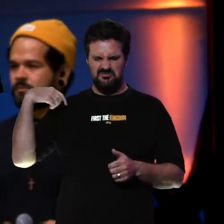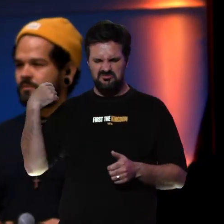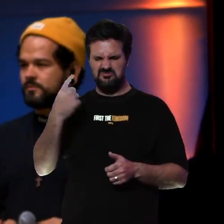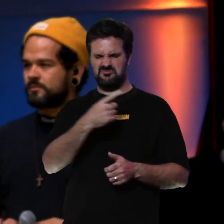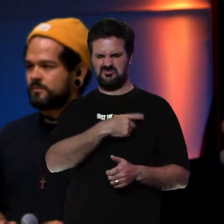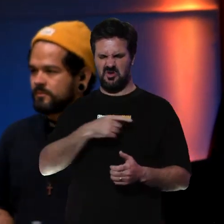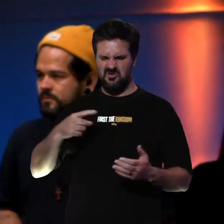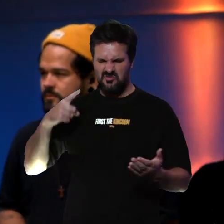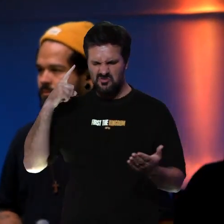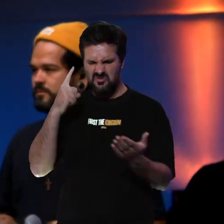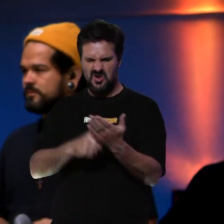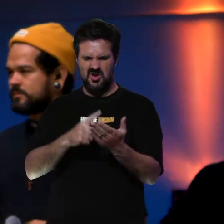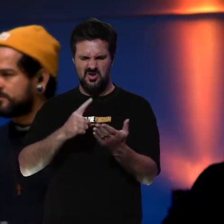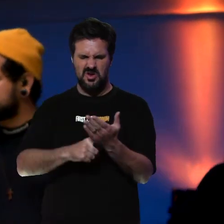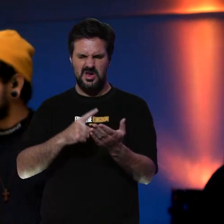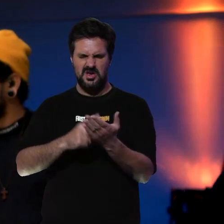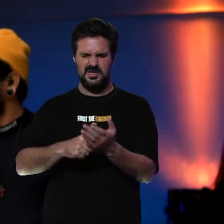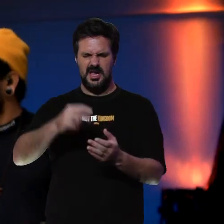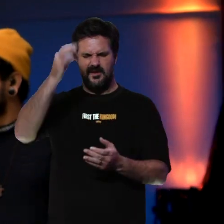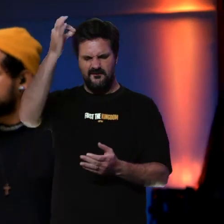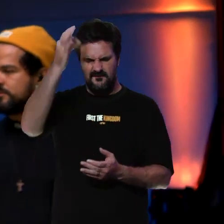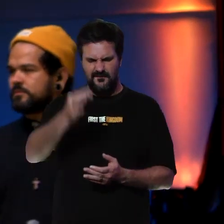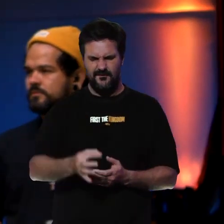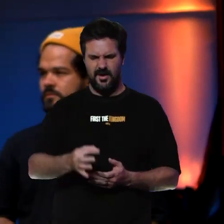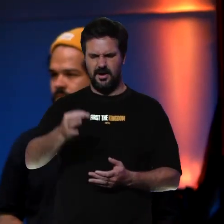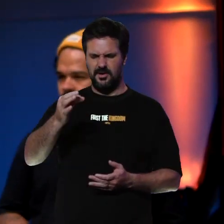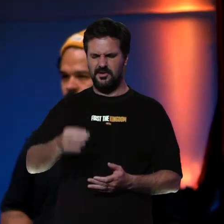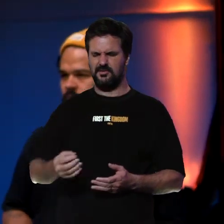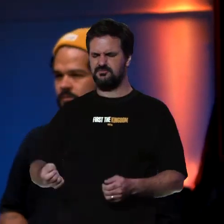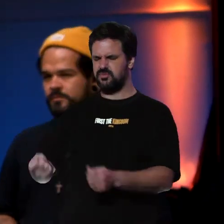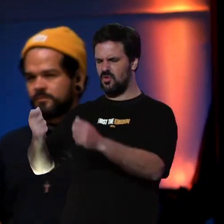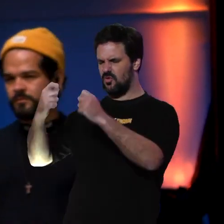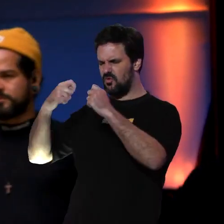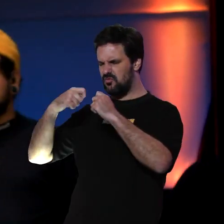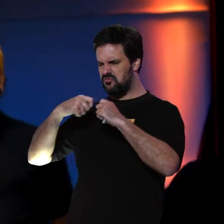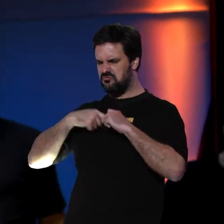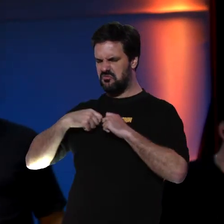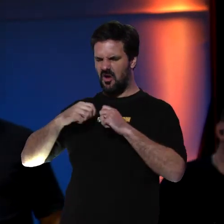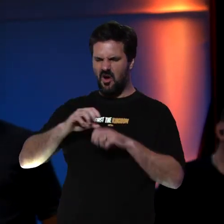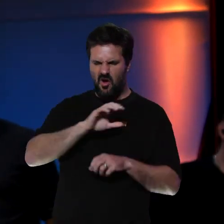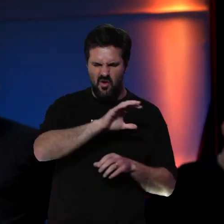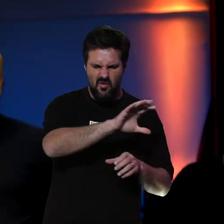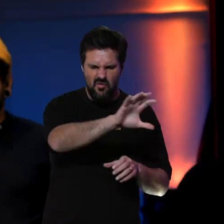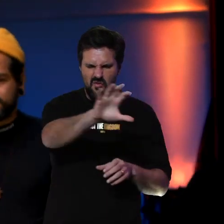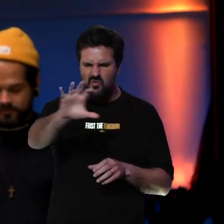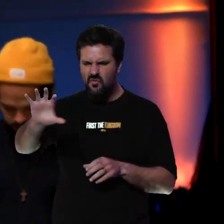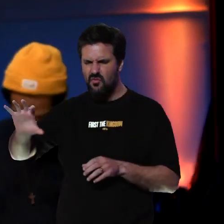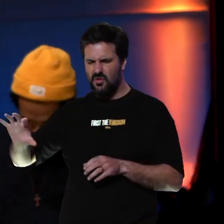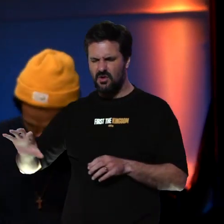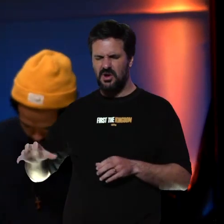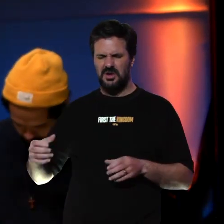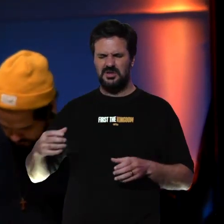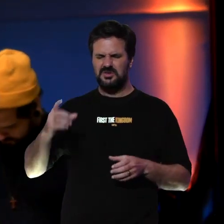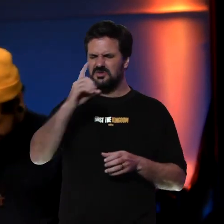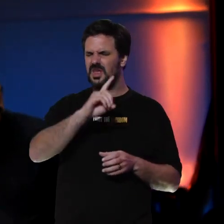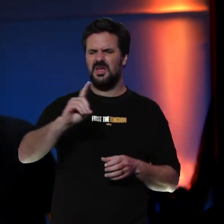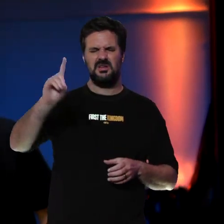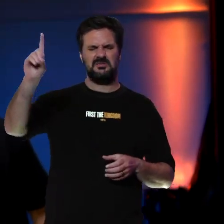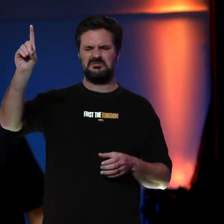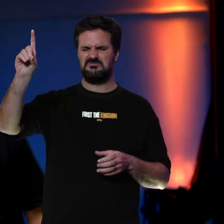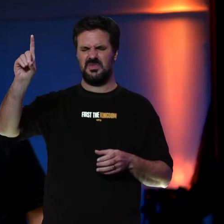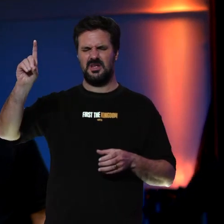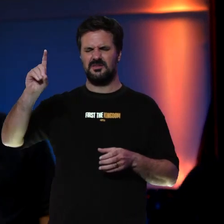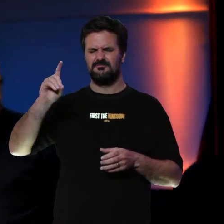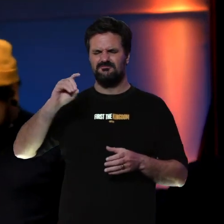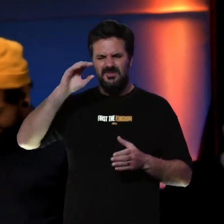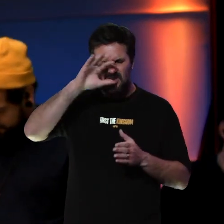de cumprir, Deus, plenamente o ministério que o Senhor colocou na mão de cada um aqui, Pai. Deus, não nos permita mais